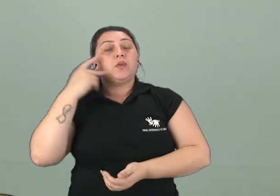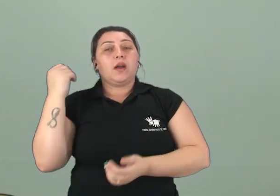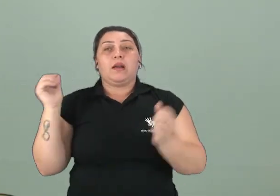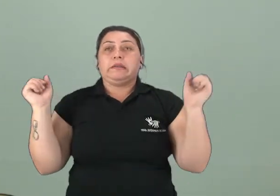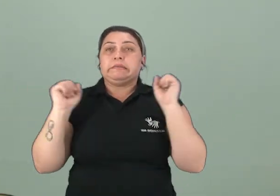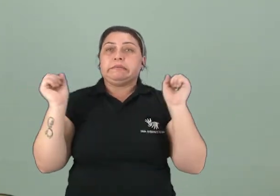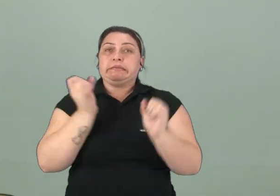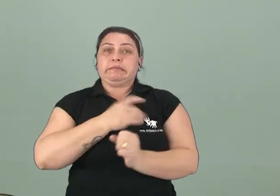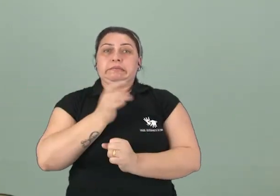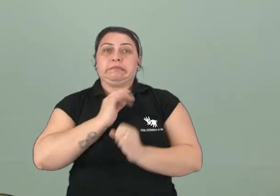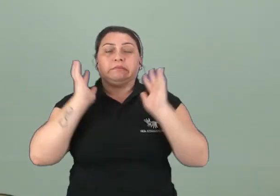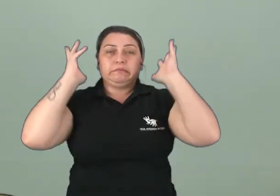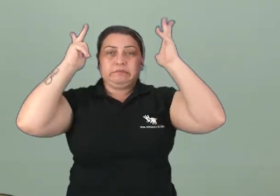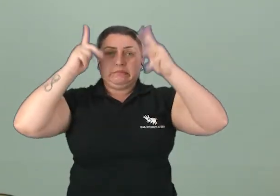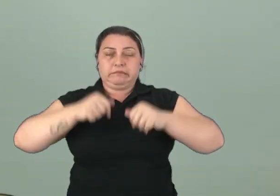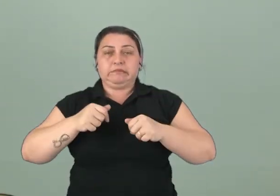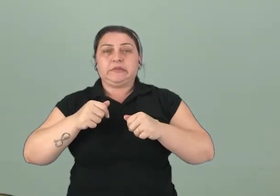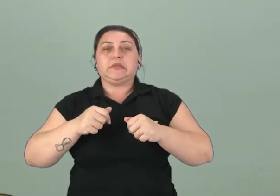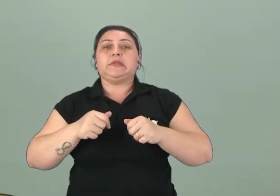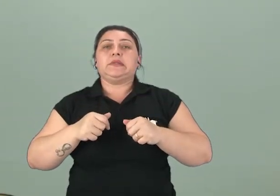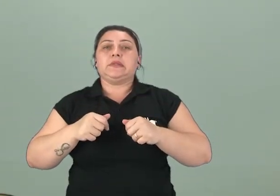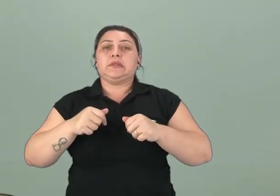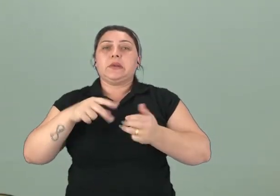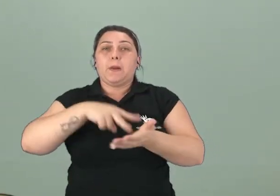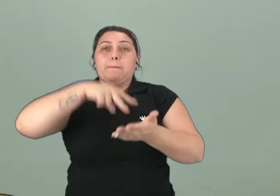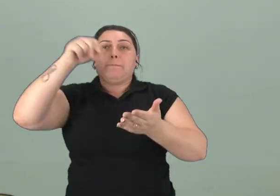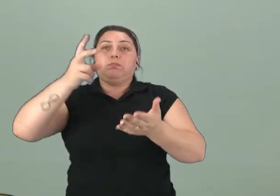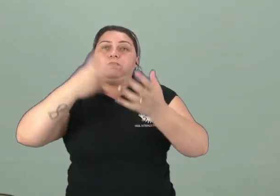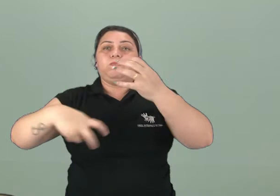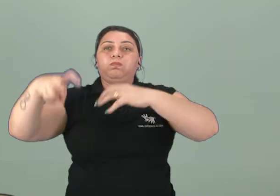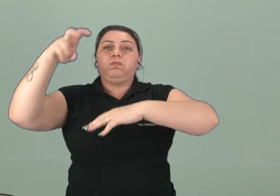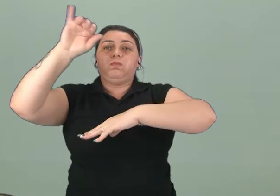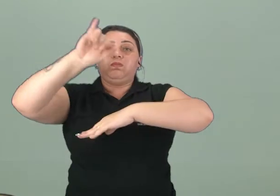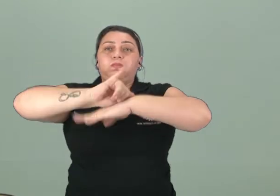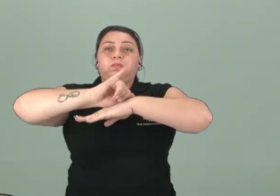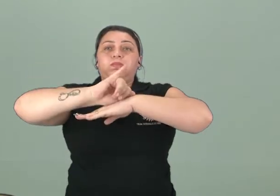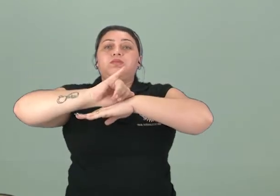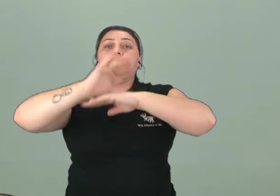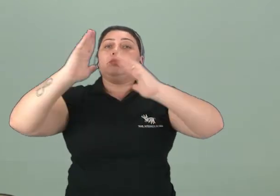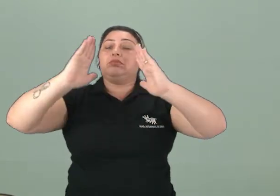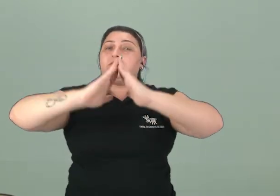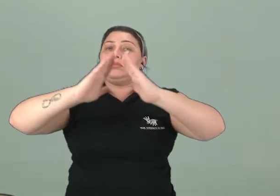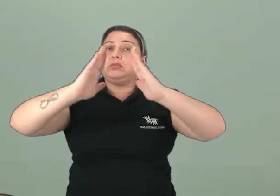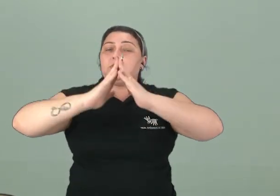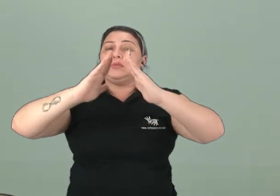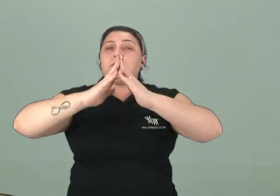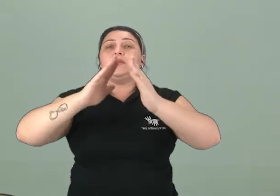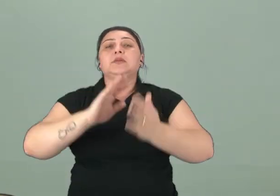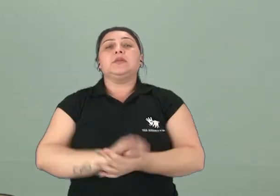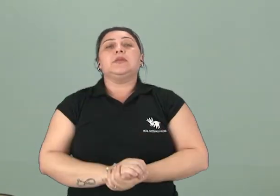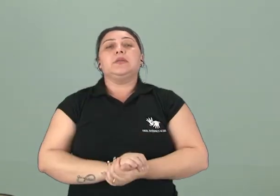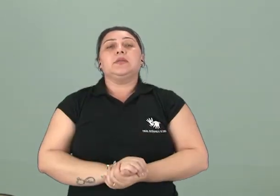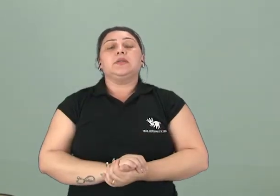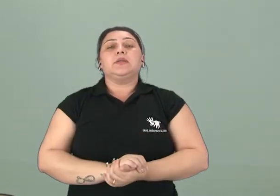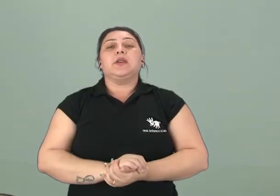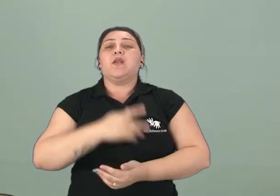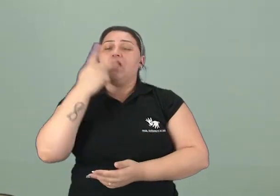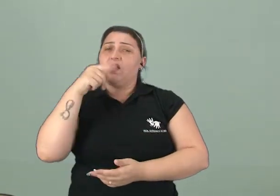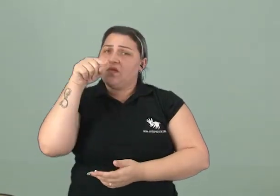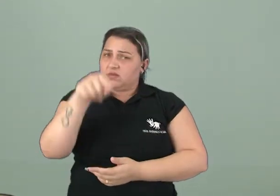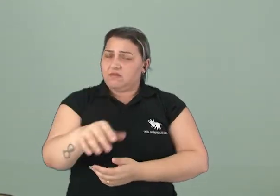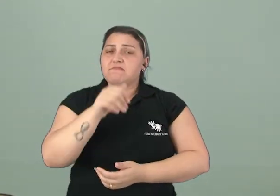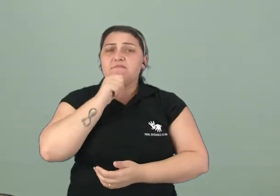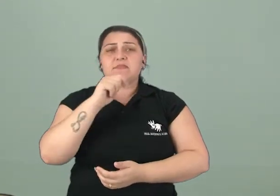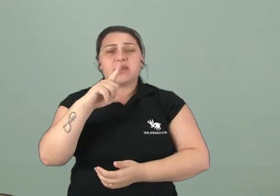gato apavorado com leão folha um pulo parar no telhado de lá ele disse o ouro disseram-me